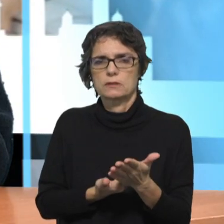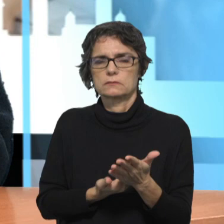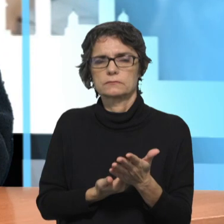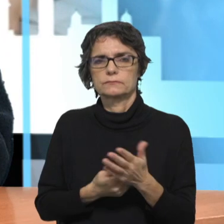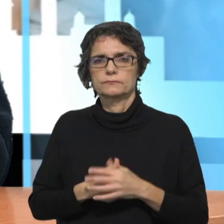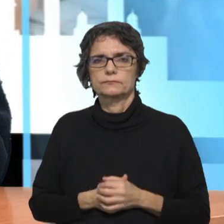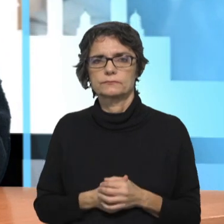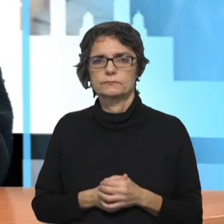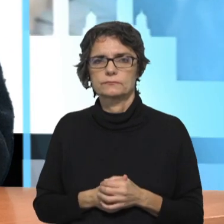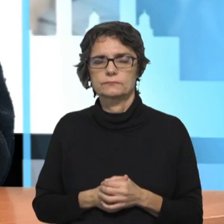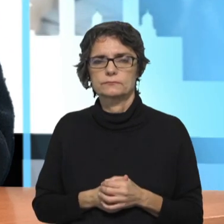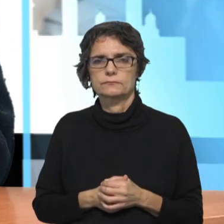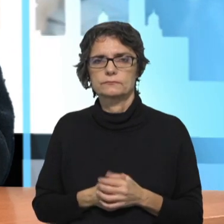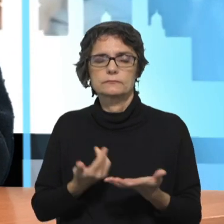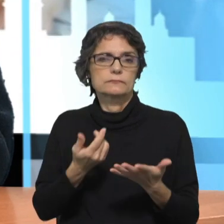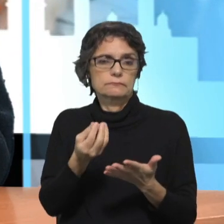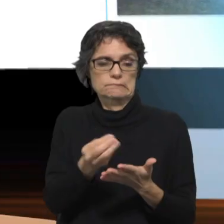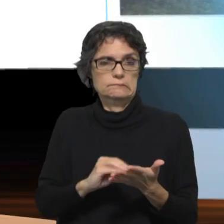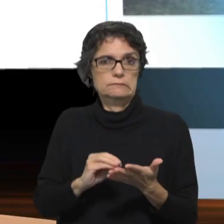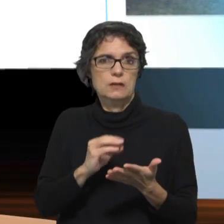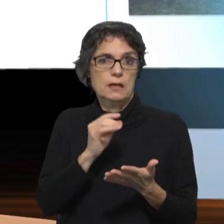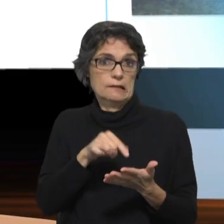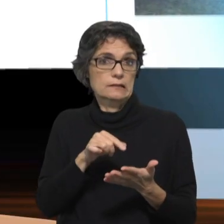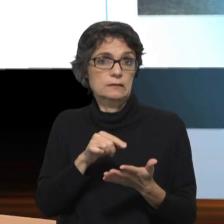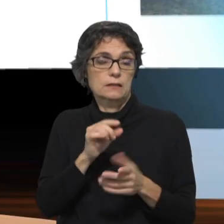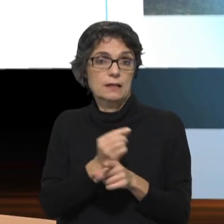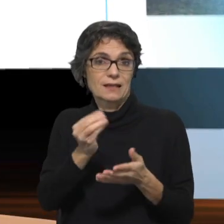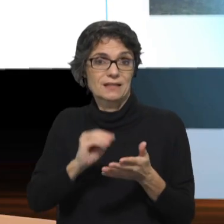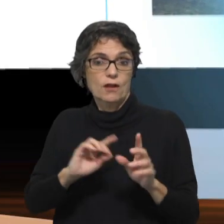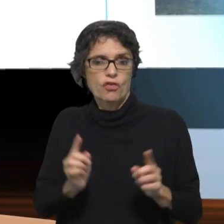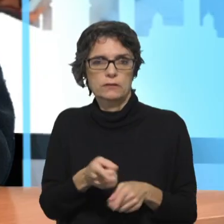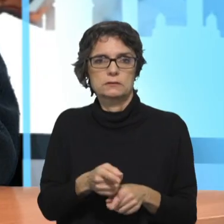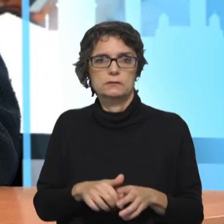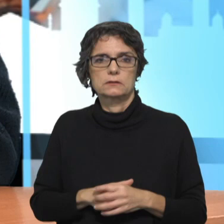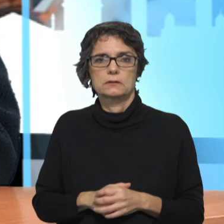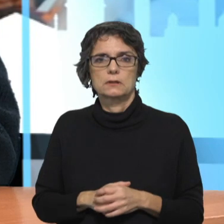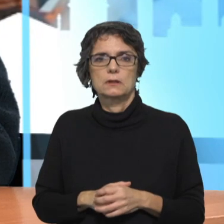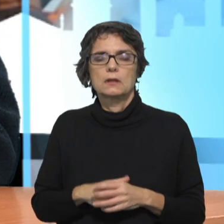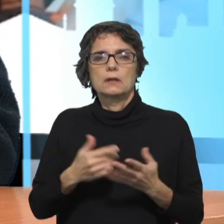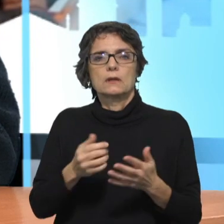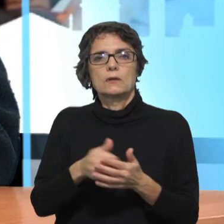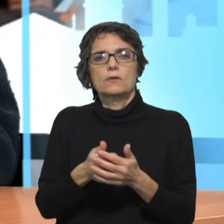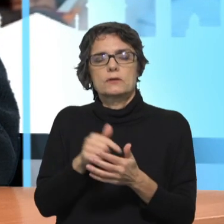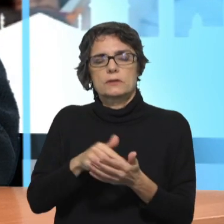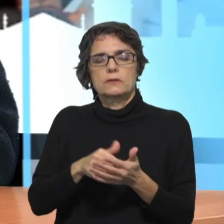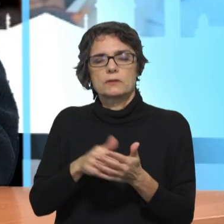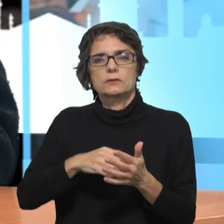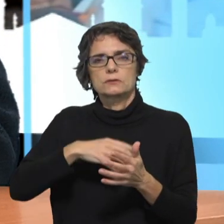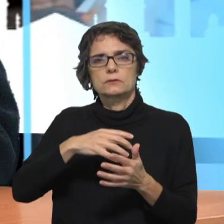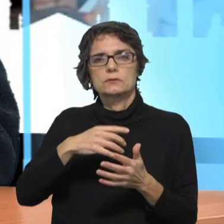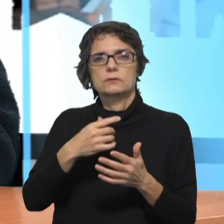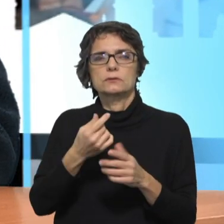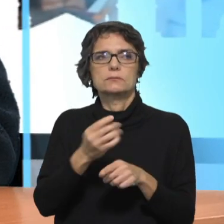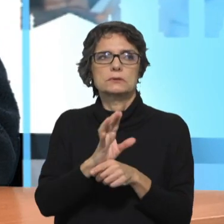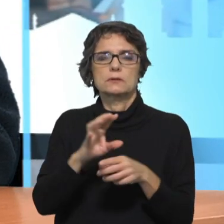textos? Ou é só a sua capacidade de síntese que está em causa? Naturalmente, ele não é muito desenvolvido, por exemplo, nas narrativas dos